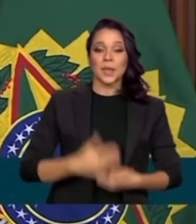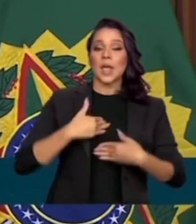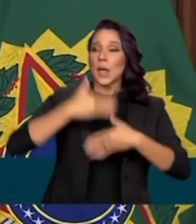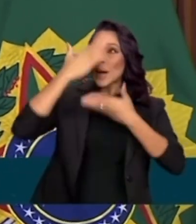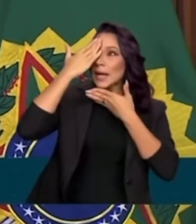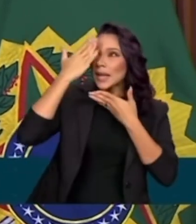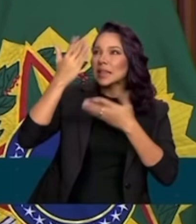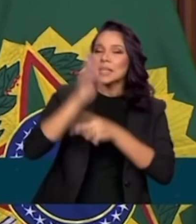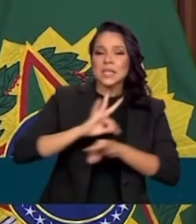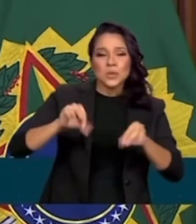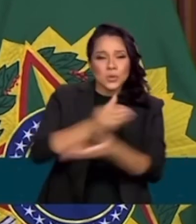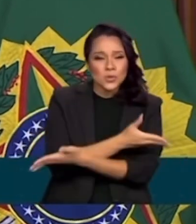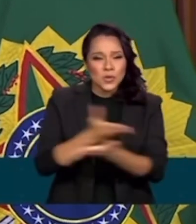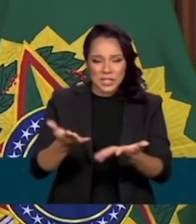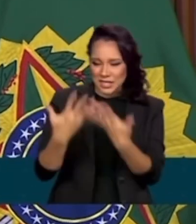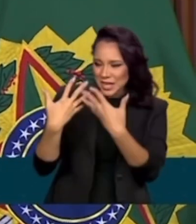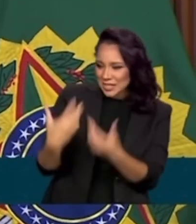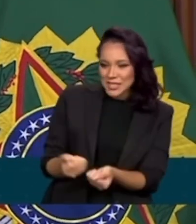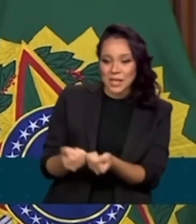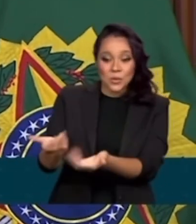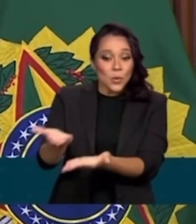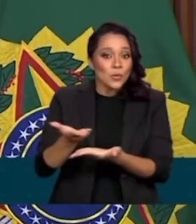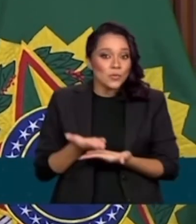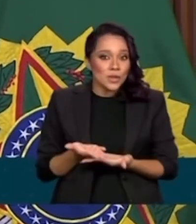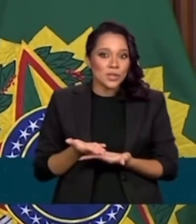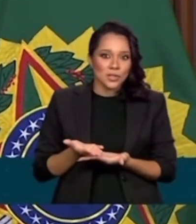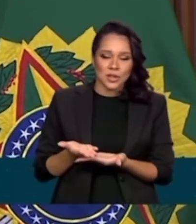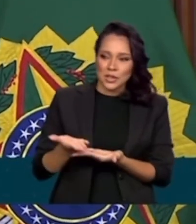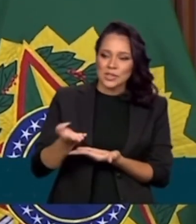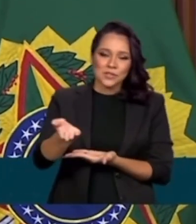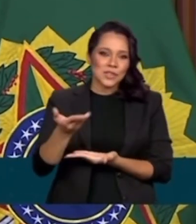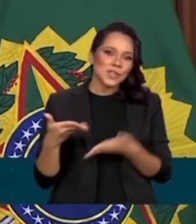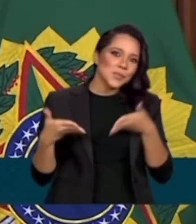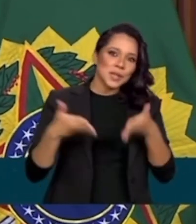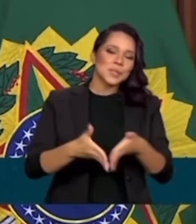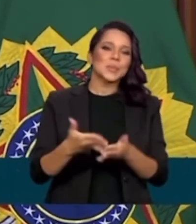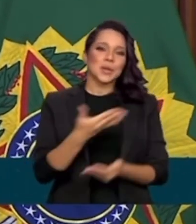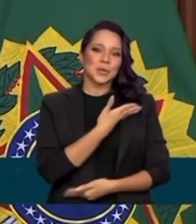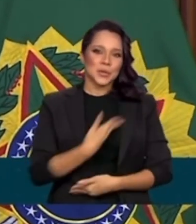vocês ter aceito o convite que foi feito para vocês fazerem parte